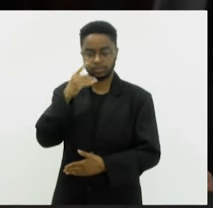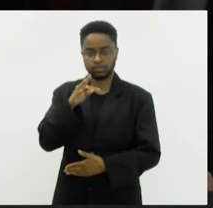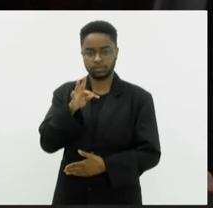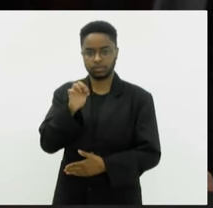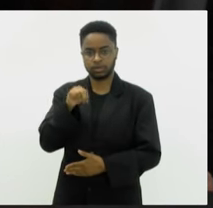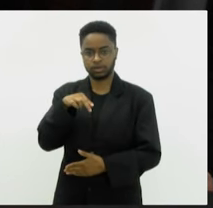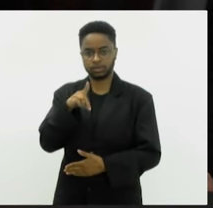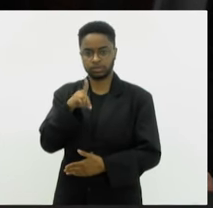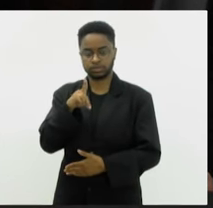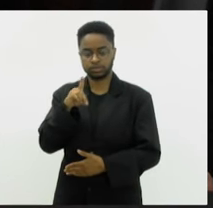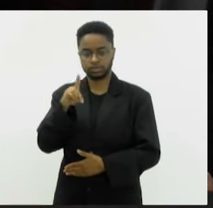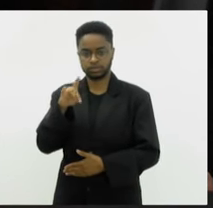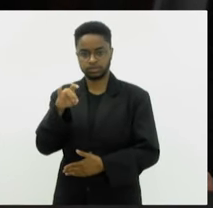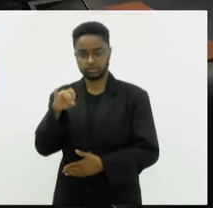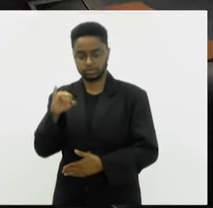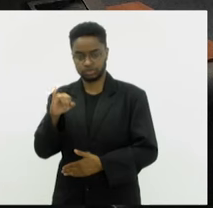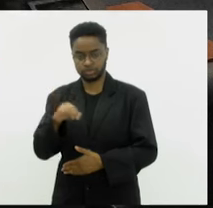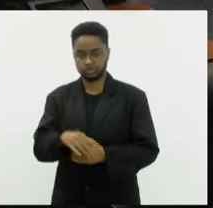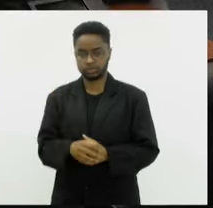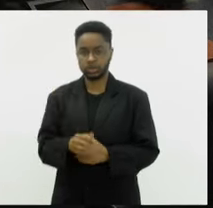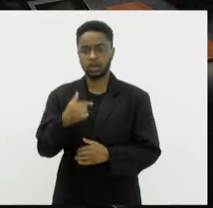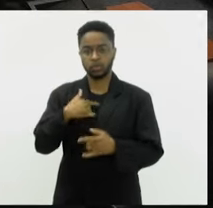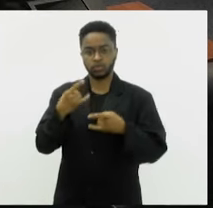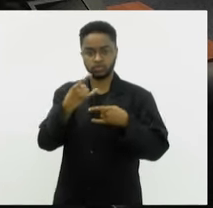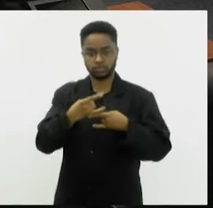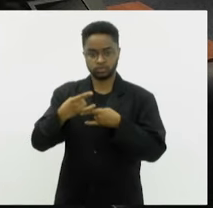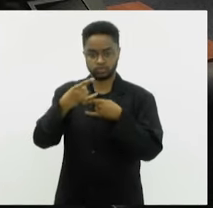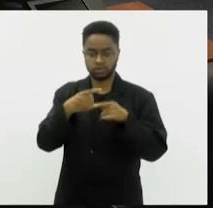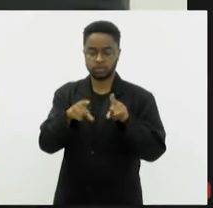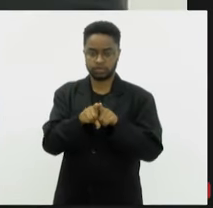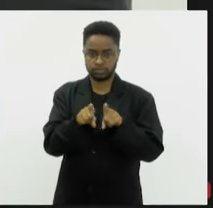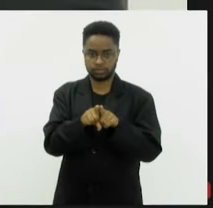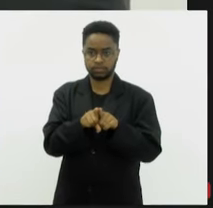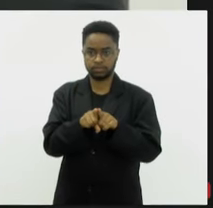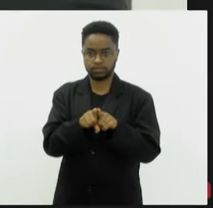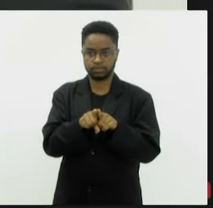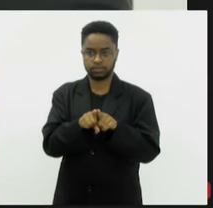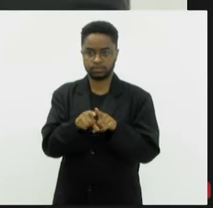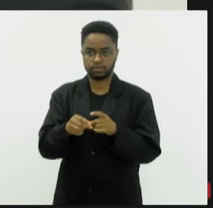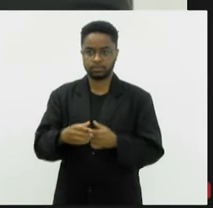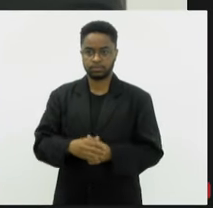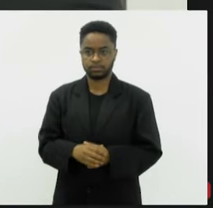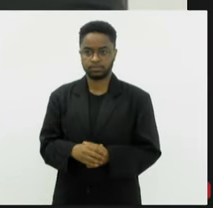Vieira. Presidente, estou pelo Zoom também. Estou ouvindo.